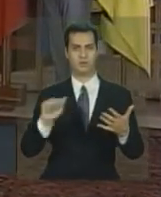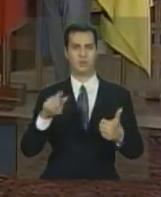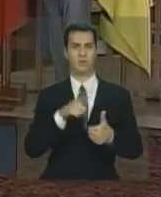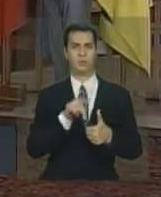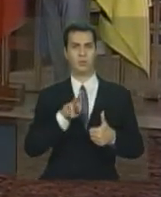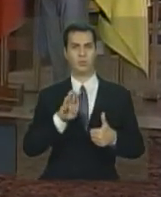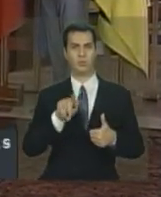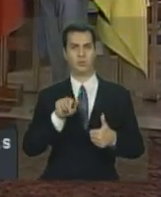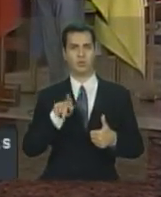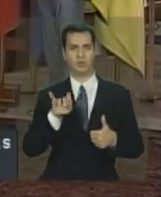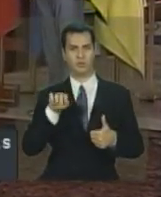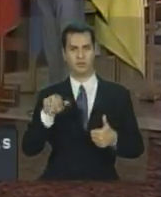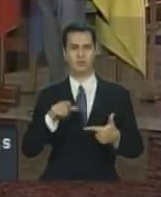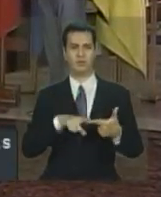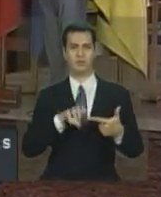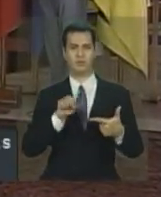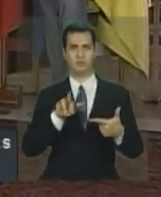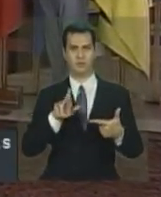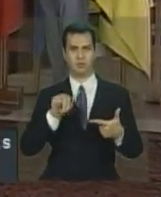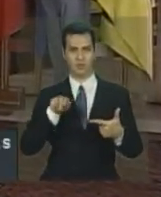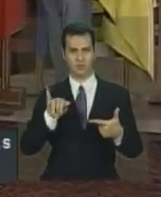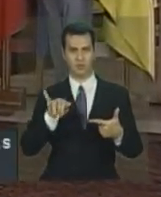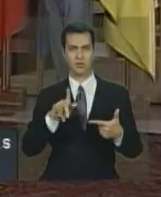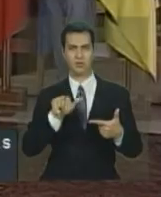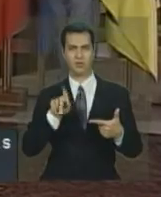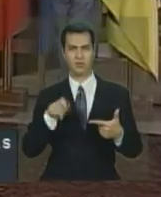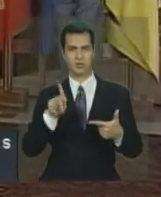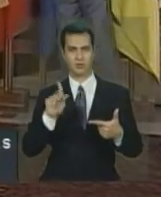Burkina Faso, Sri Lanka,